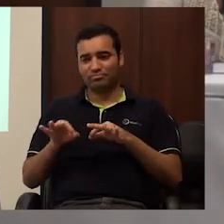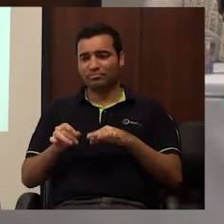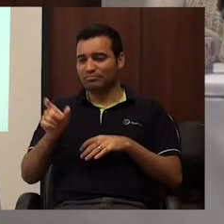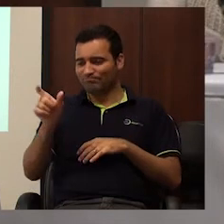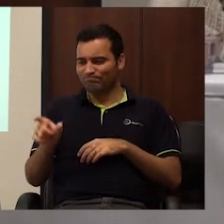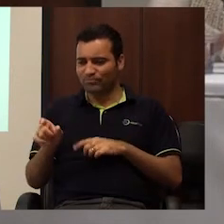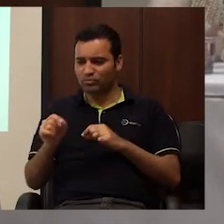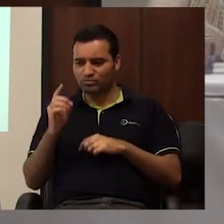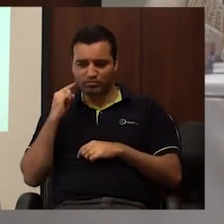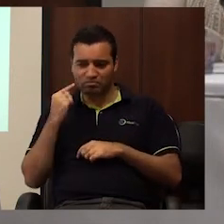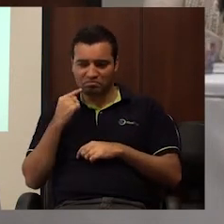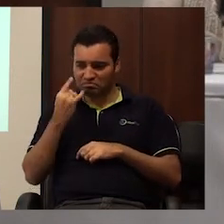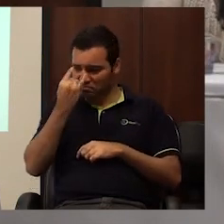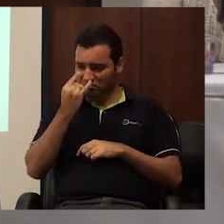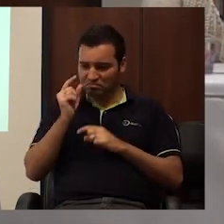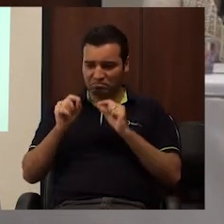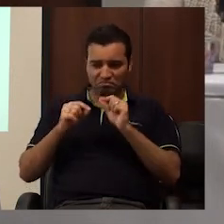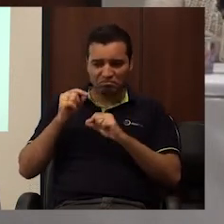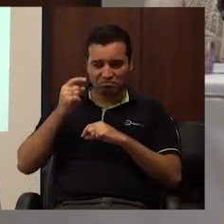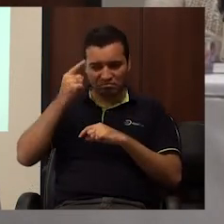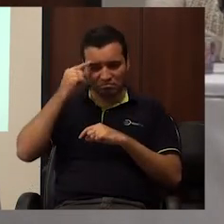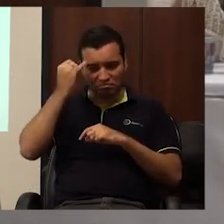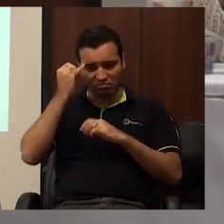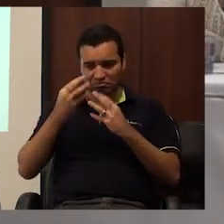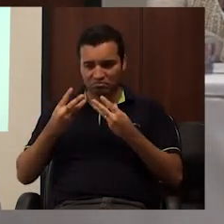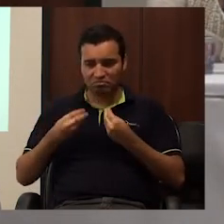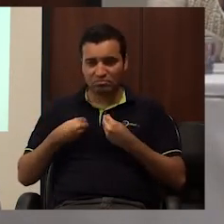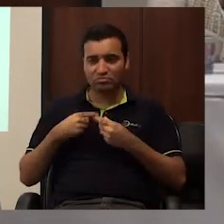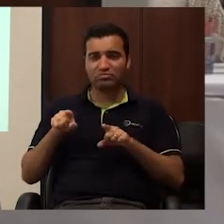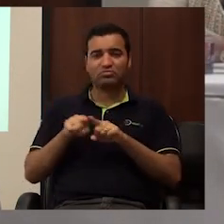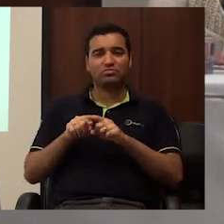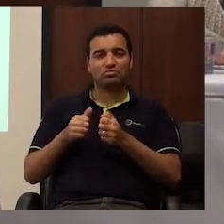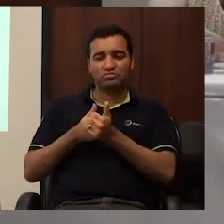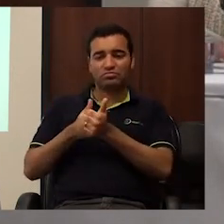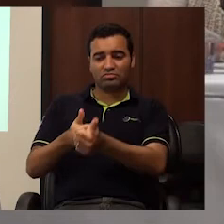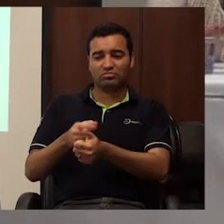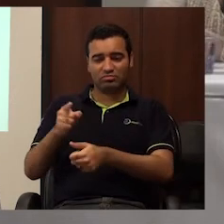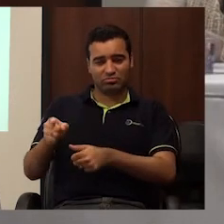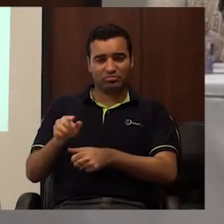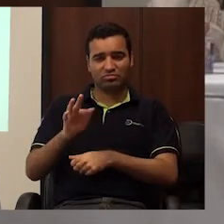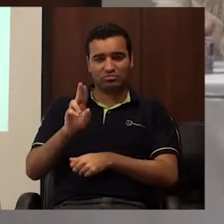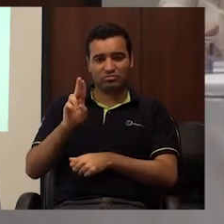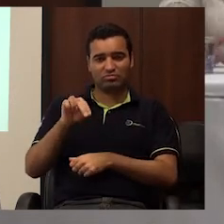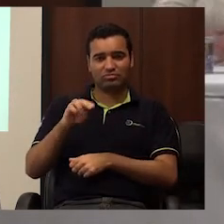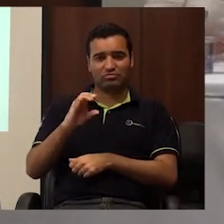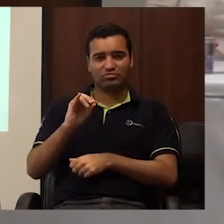de atendimentos, acompanhar a funcionalidade dos alunos, que é uma outra questão que está posta